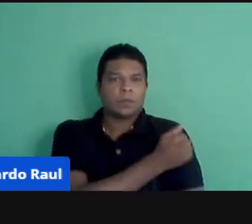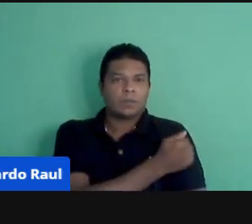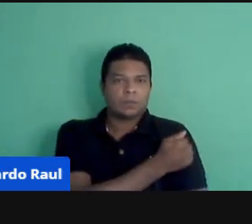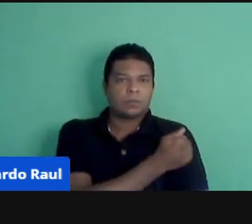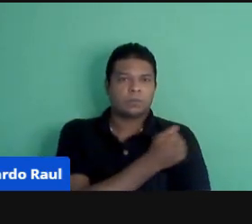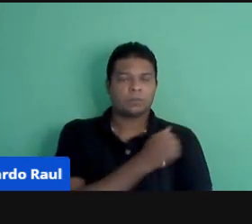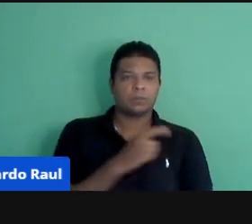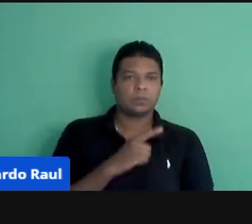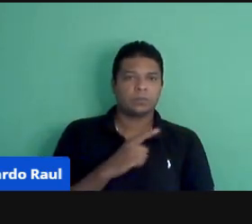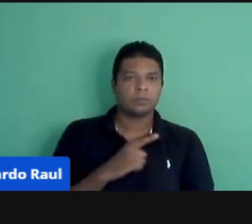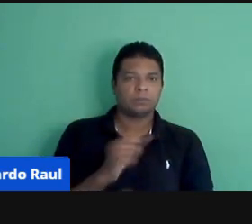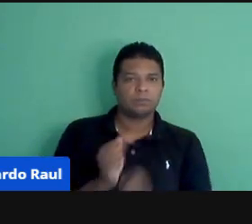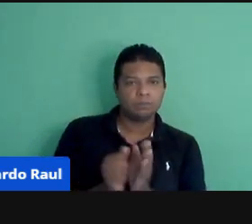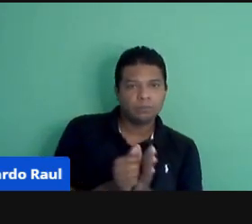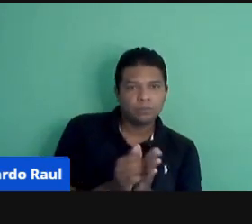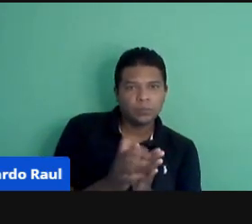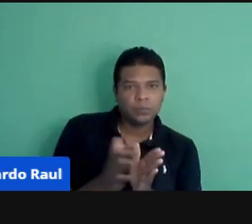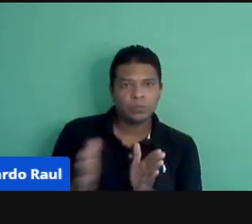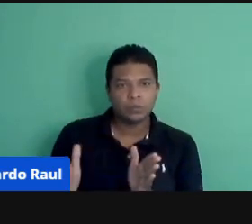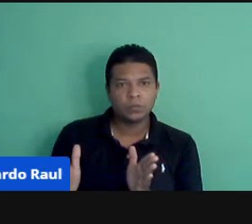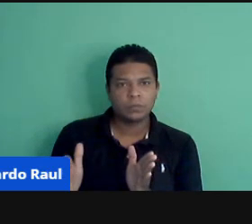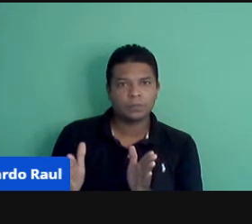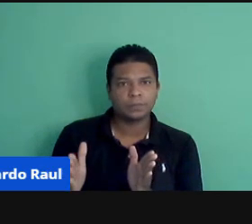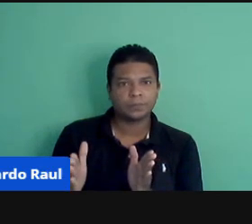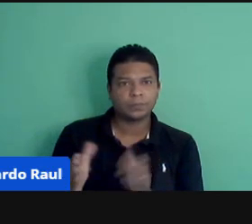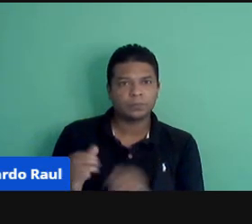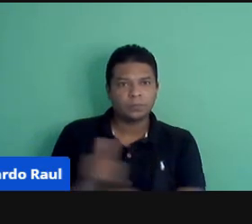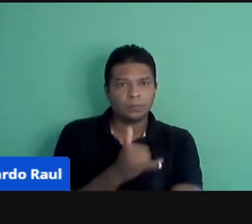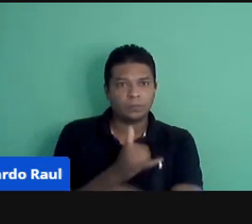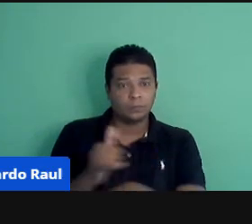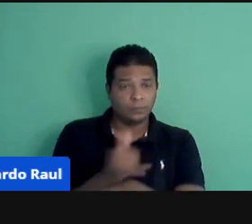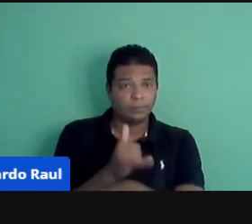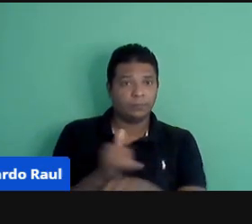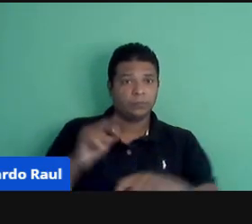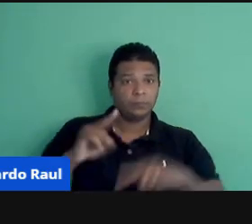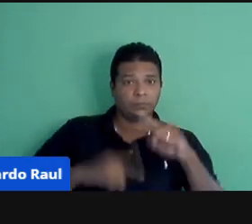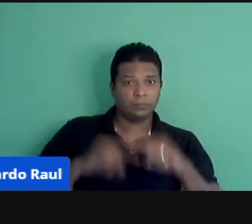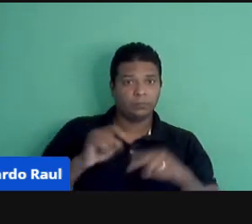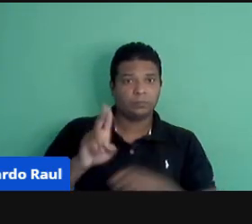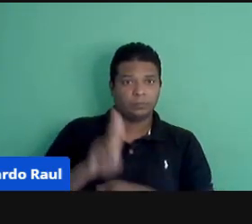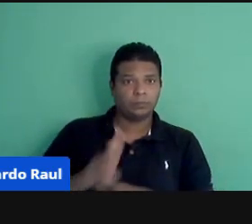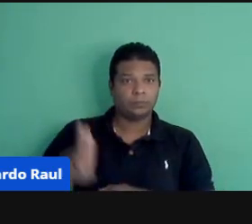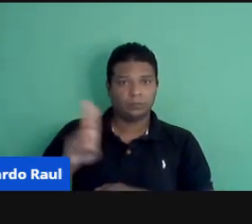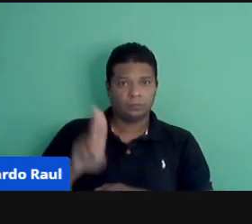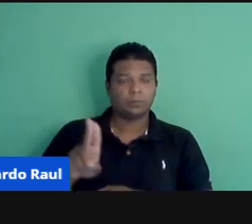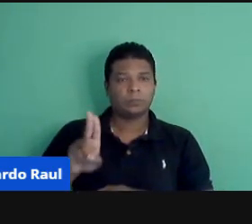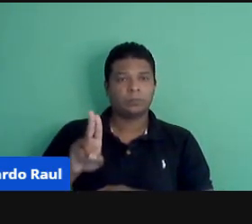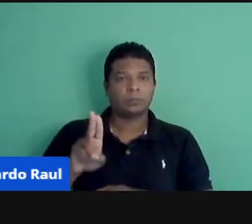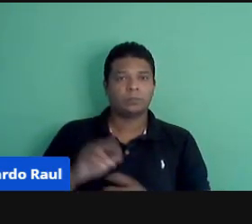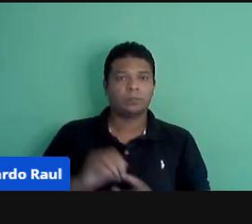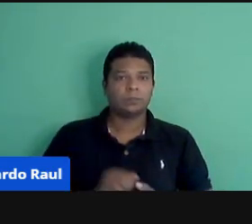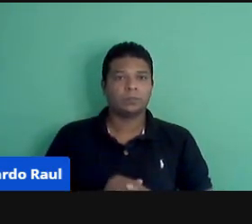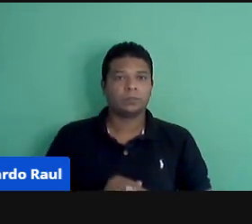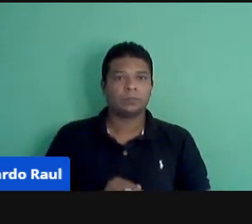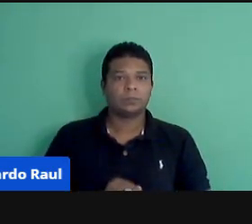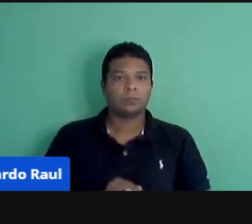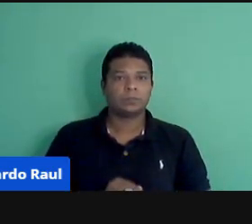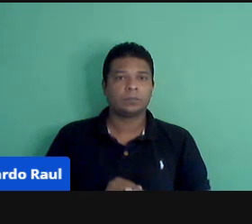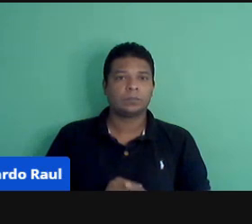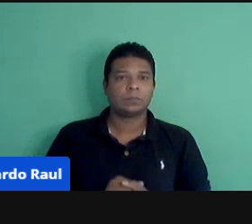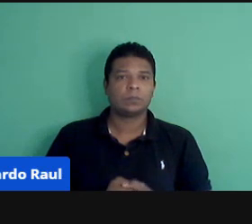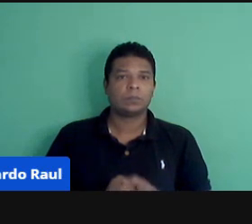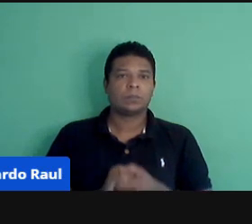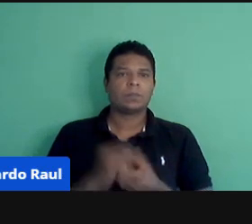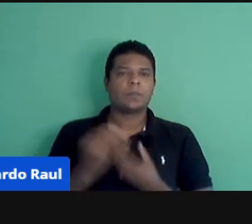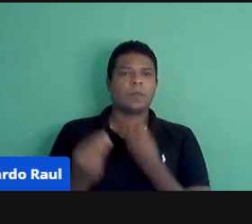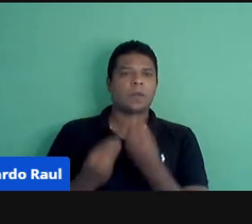a partir de todas as estratégias e ferramentas que vocês têm utilizado,